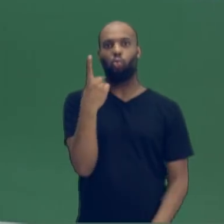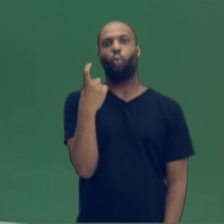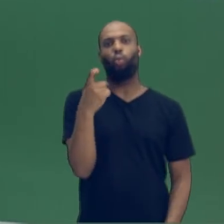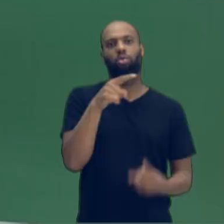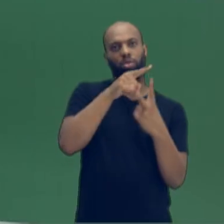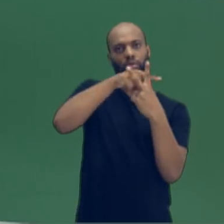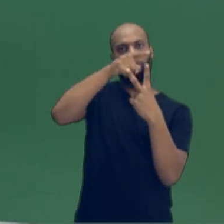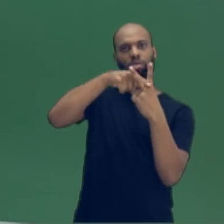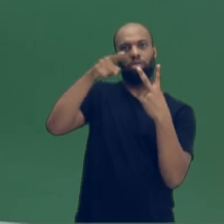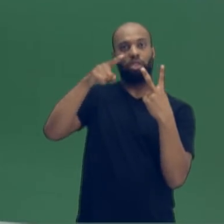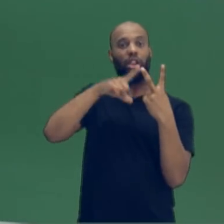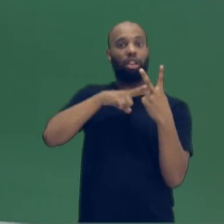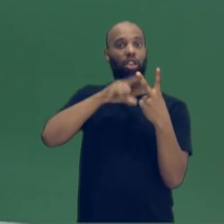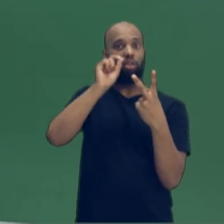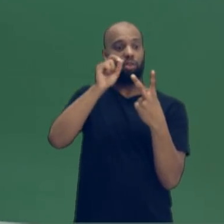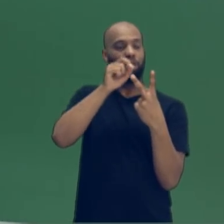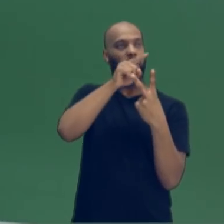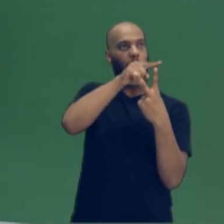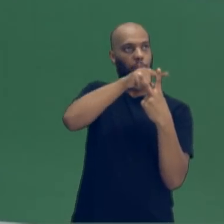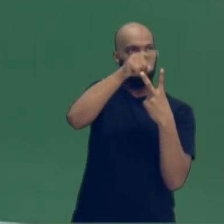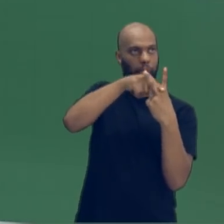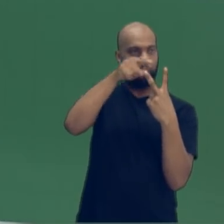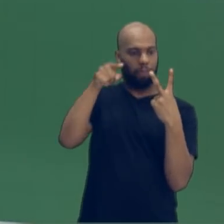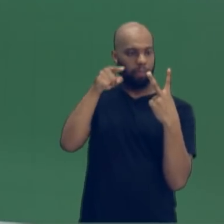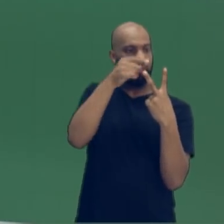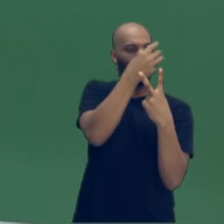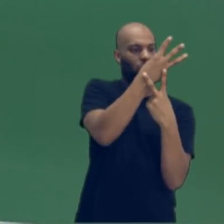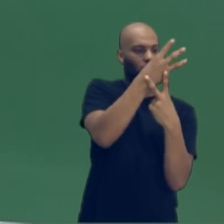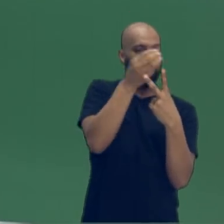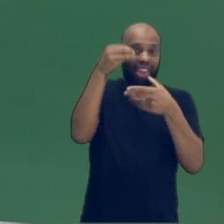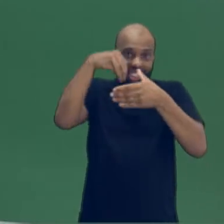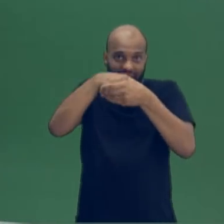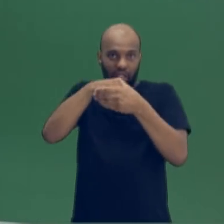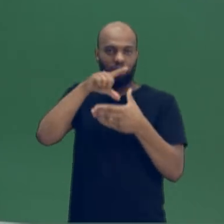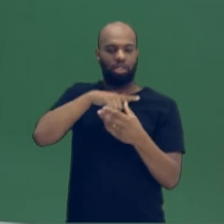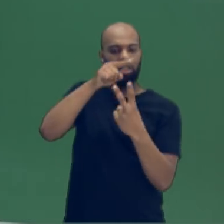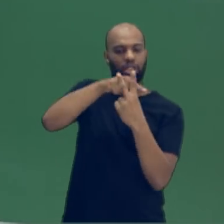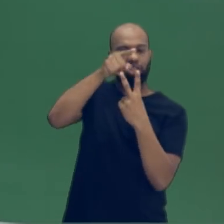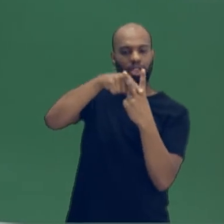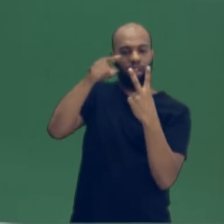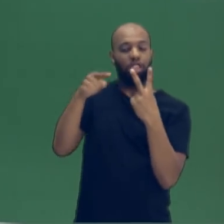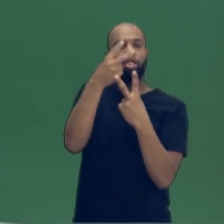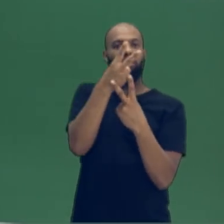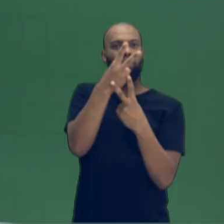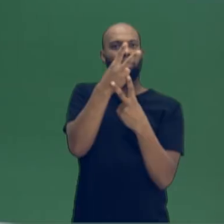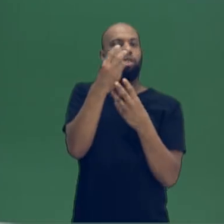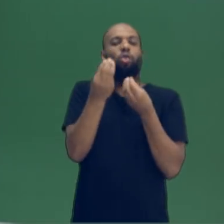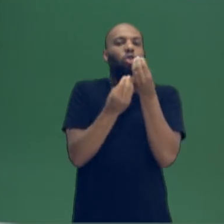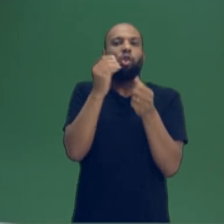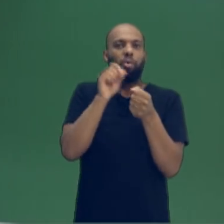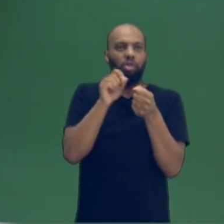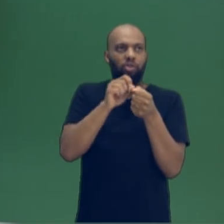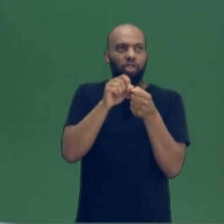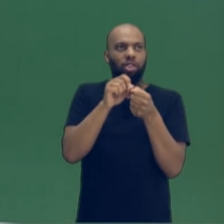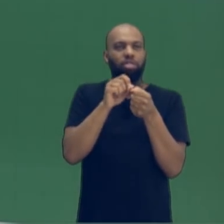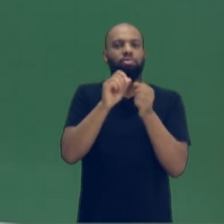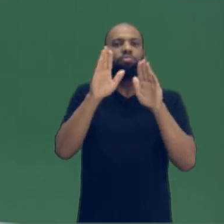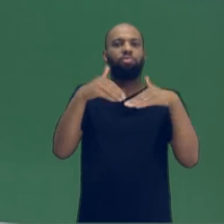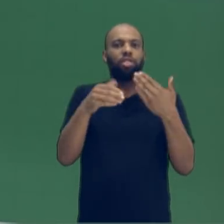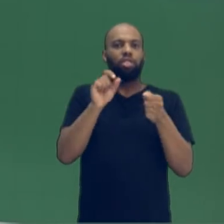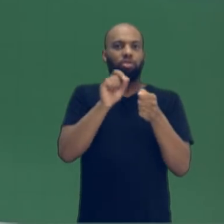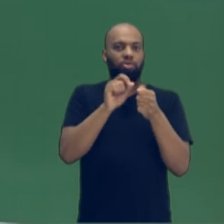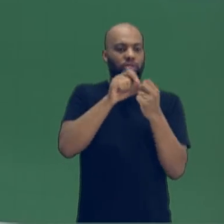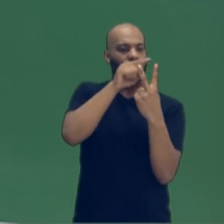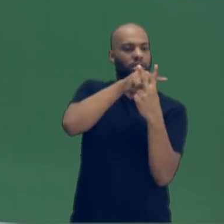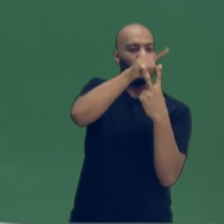nós temos uma raiz cúbica e uma raiz quadrada. Para reduzir num único radical, nós faremos o quê? Nós